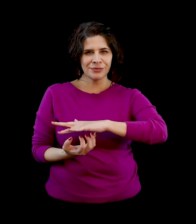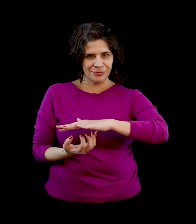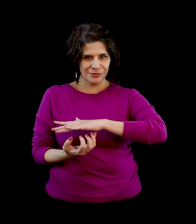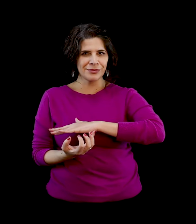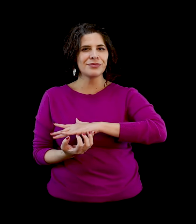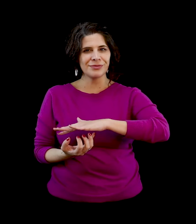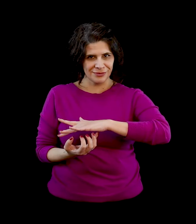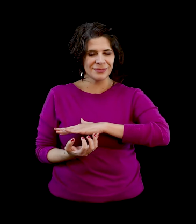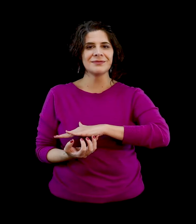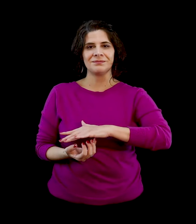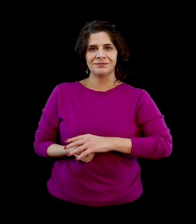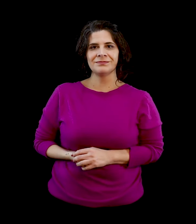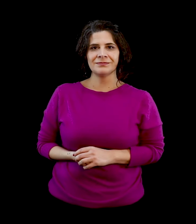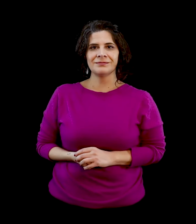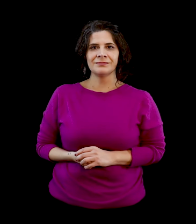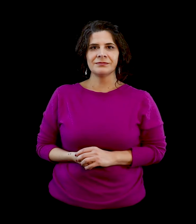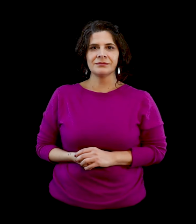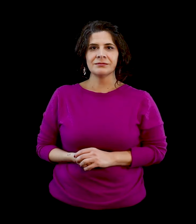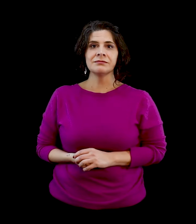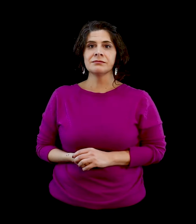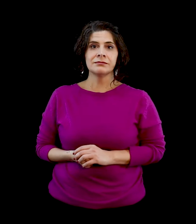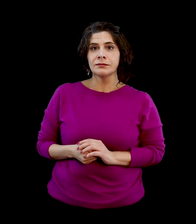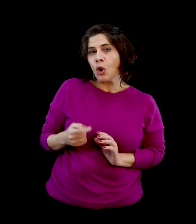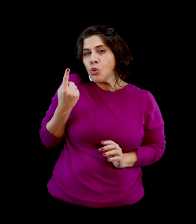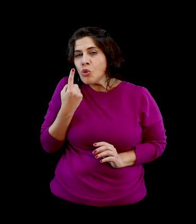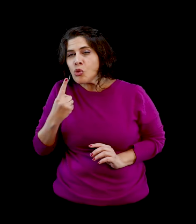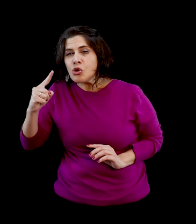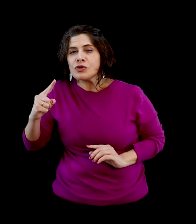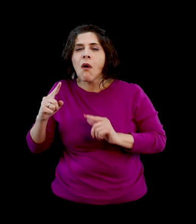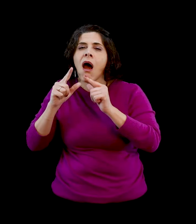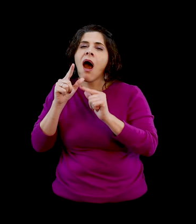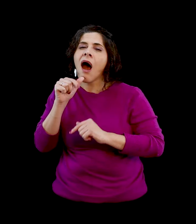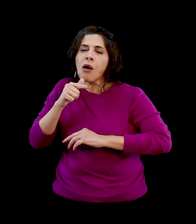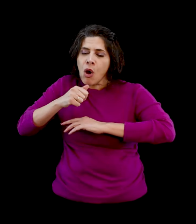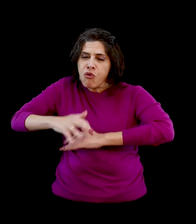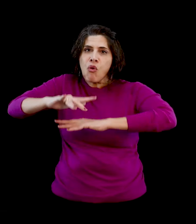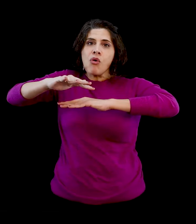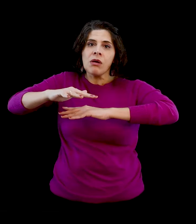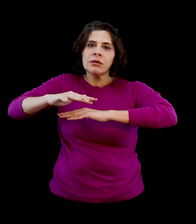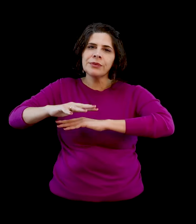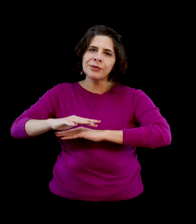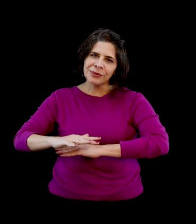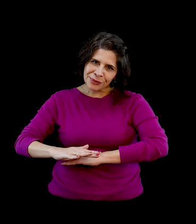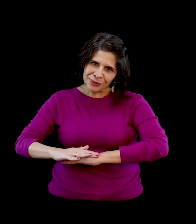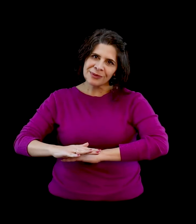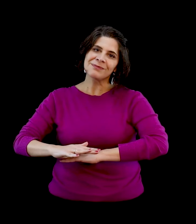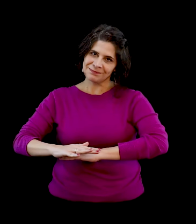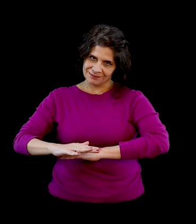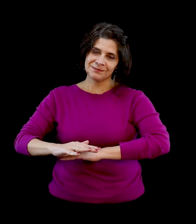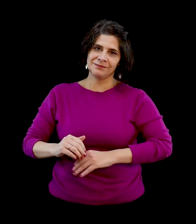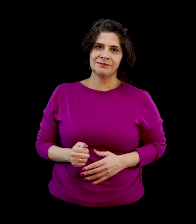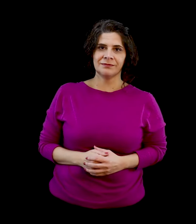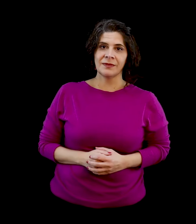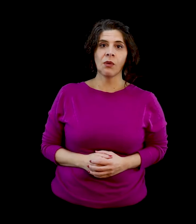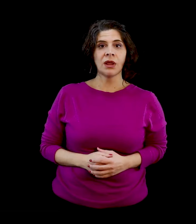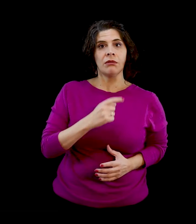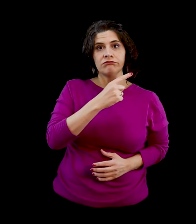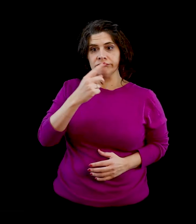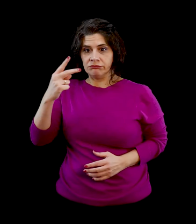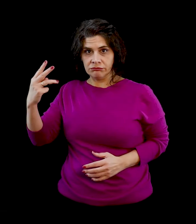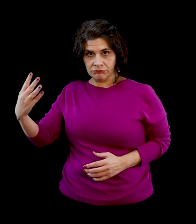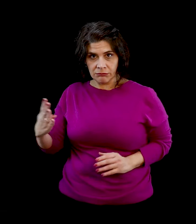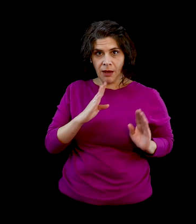um espirro um pouquinho, e aqui quando a água está quase parando de novo. Então aqui ó, eu tenho uma sequência